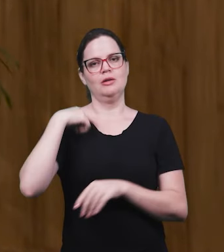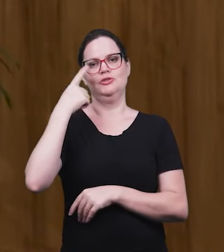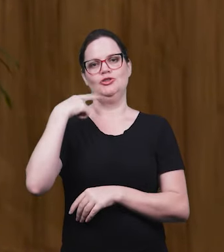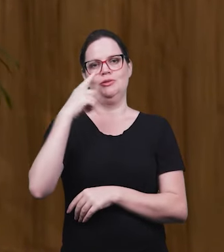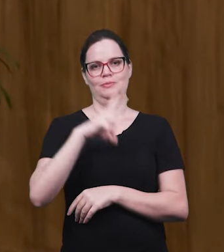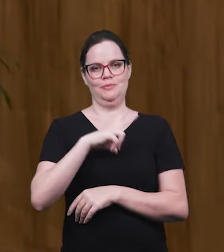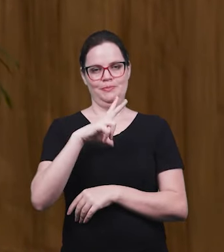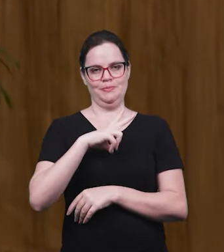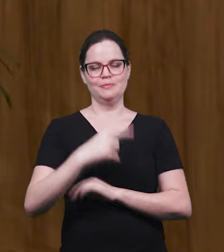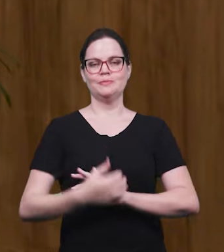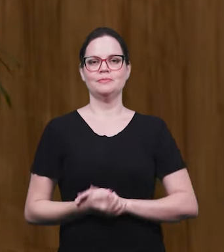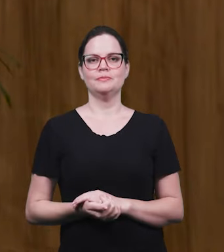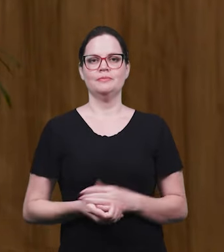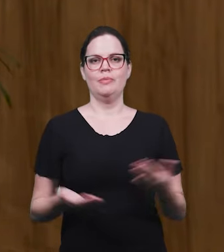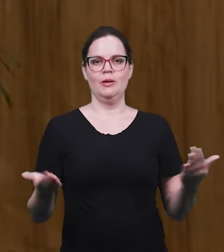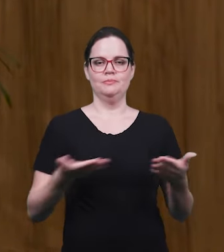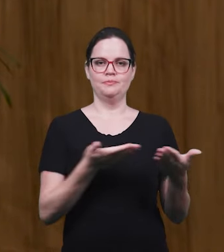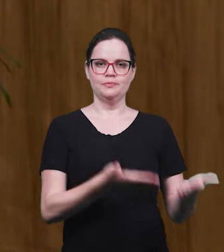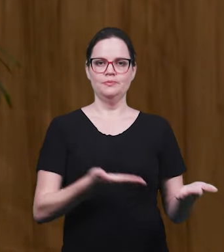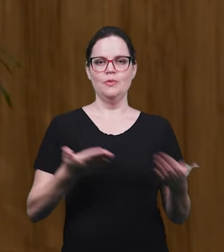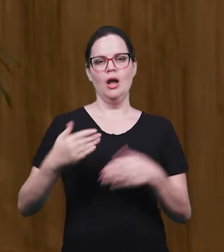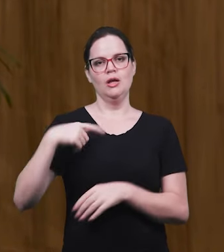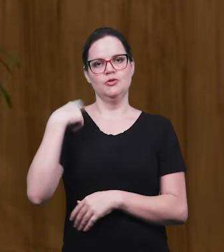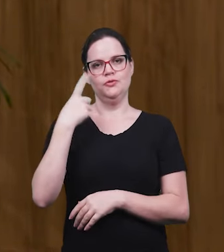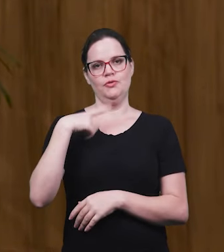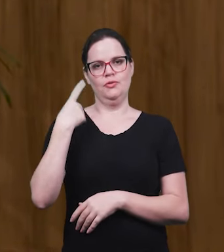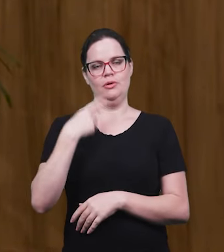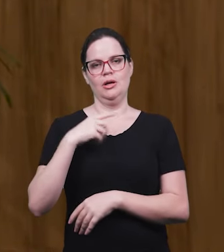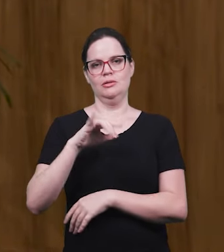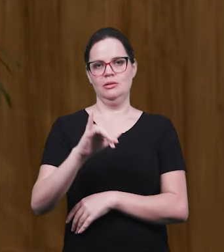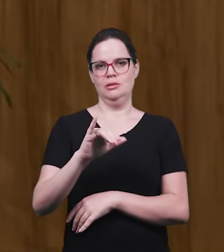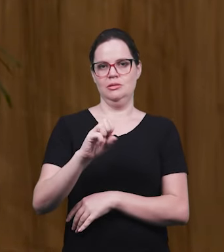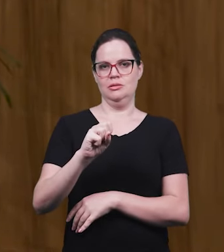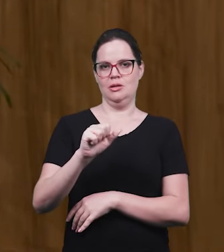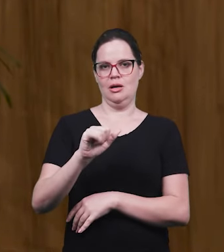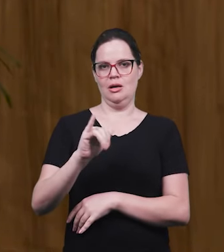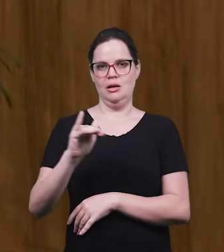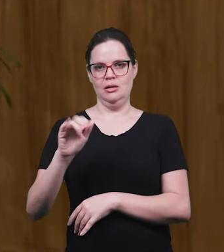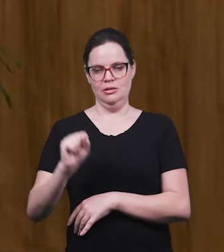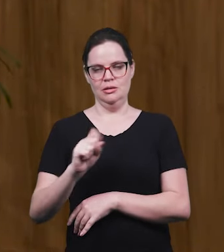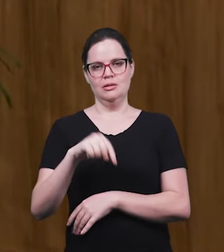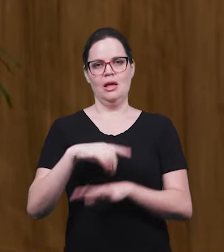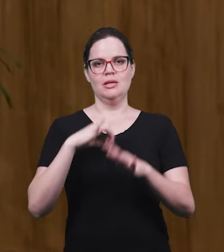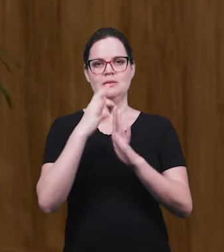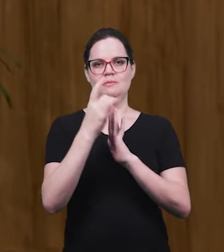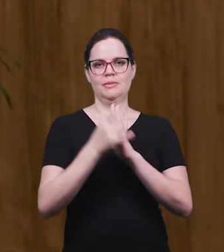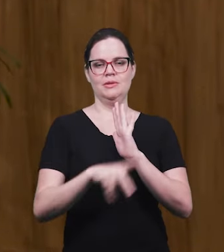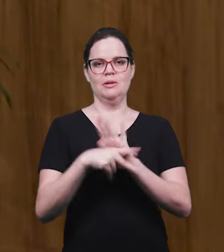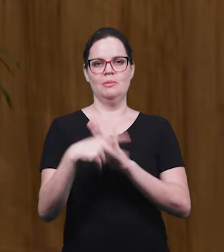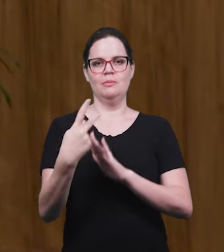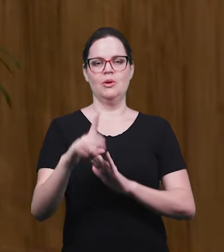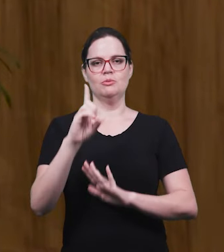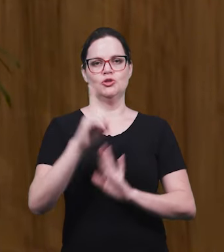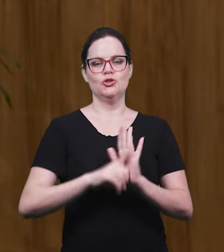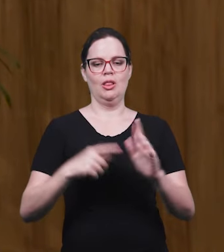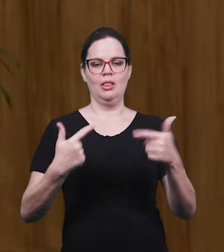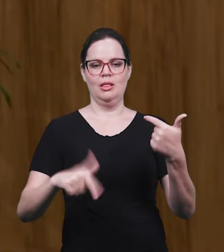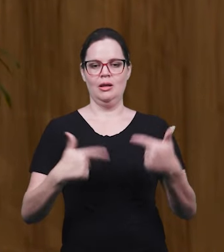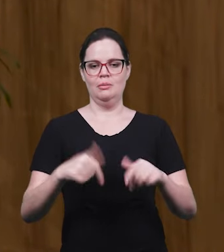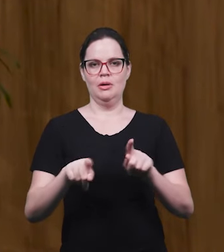nós convidamos aqui o Dr. Isaías Diniz. Dr. Isaías Diniz, ele é advogado, especialista em direito do trabalho, em